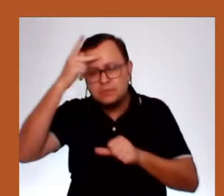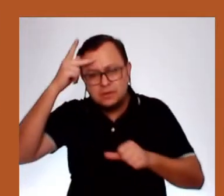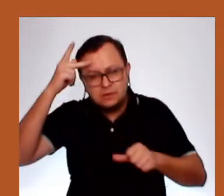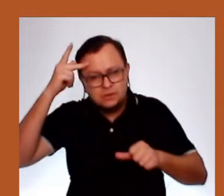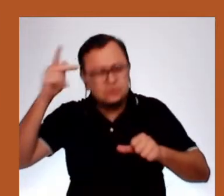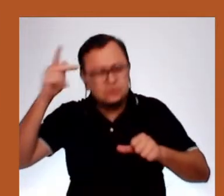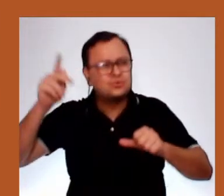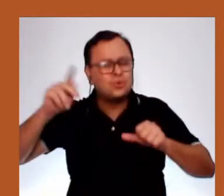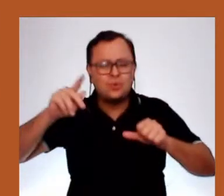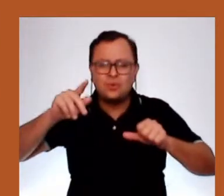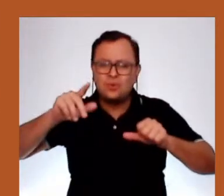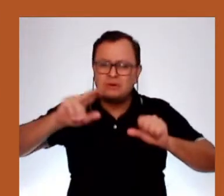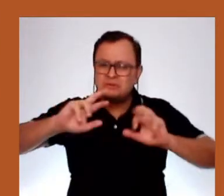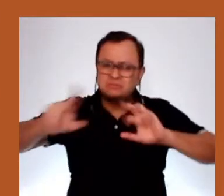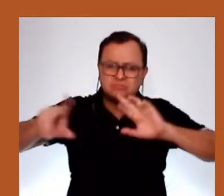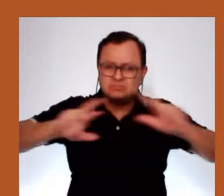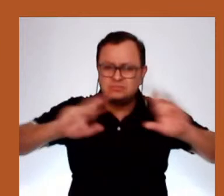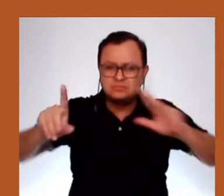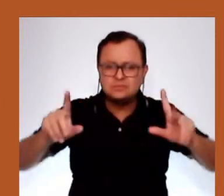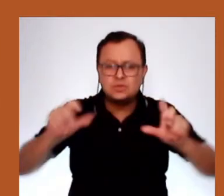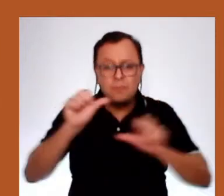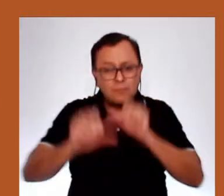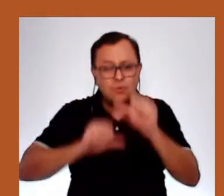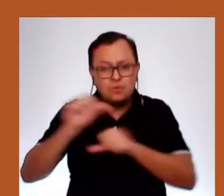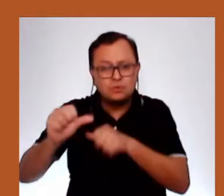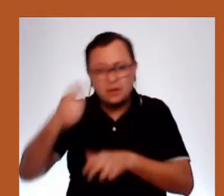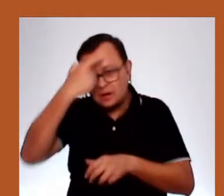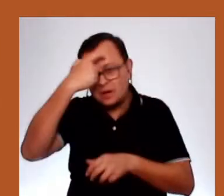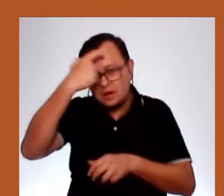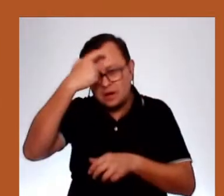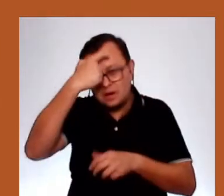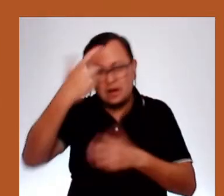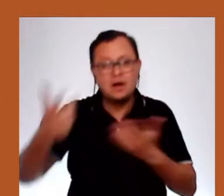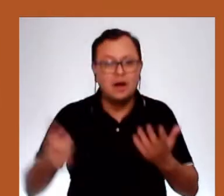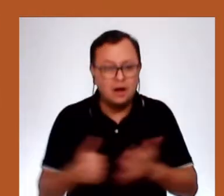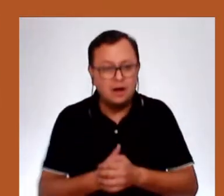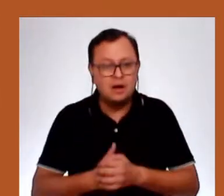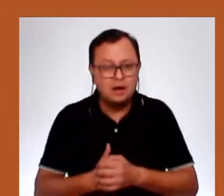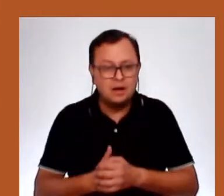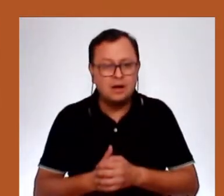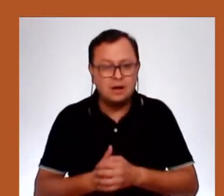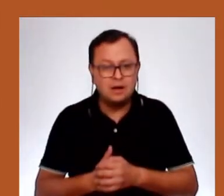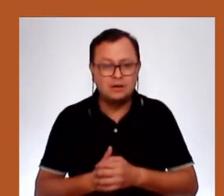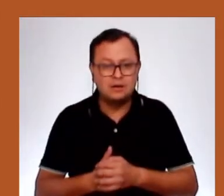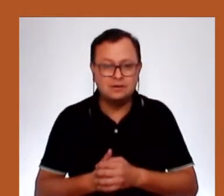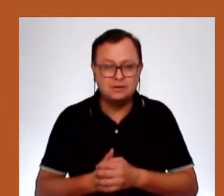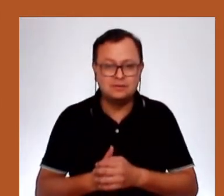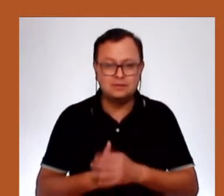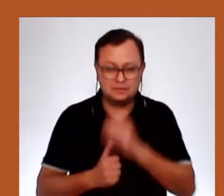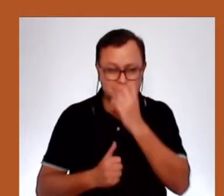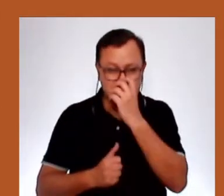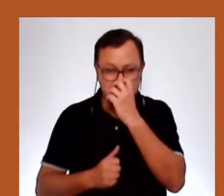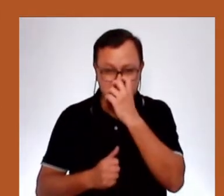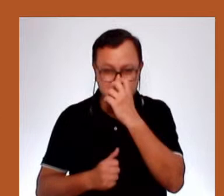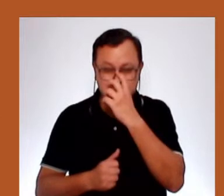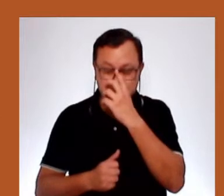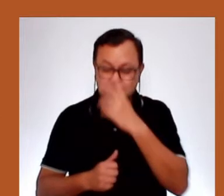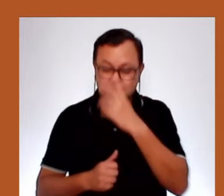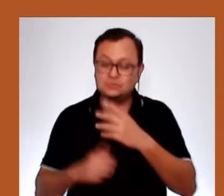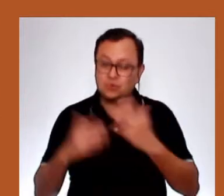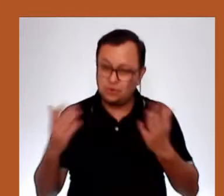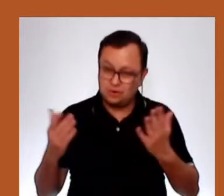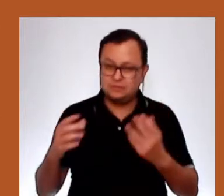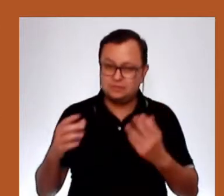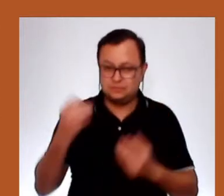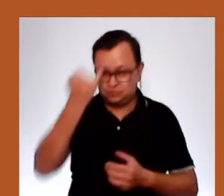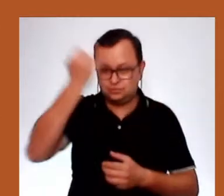Pergunta de $1 milhão. Só Deus sabe. Eu acho que tem uma coisa que é interessante, viu, Claudete?